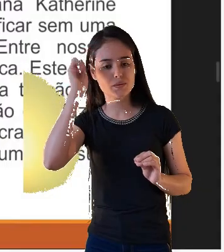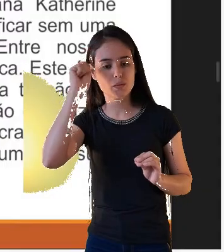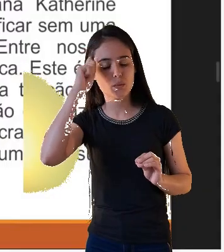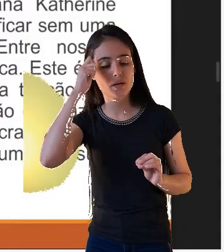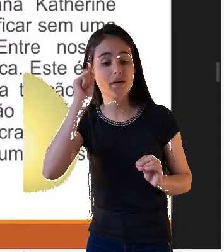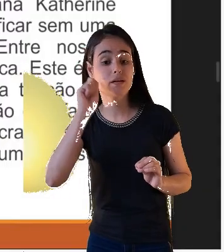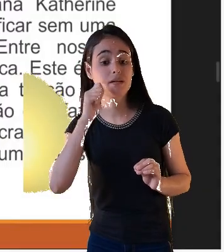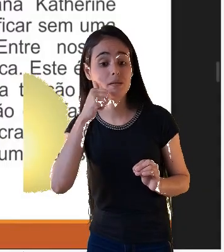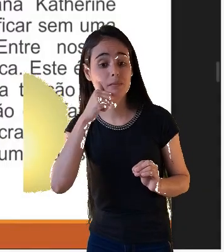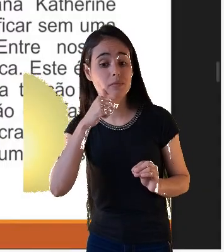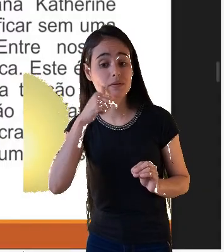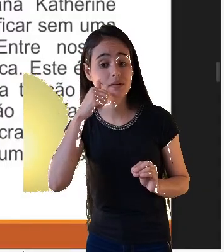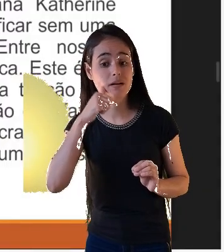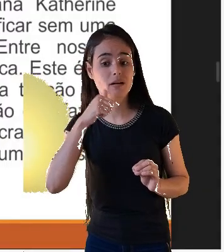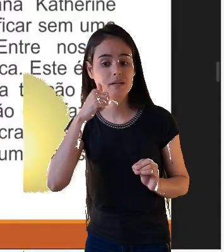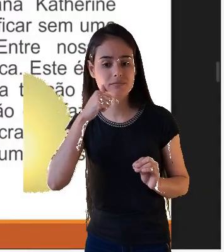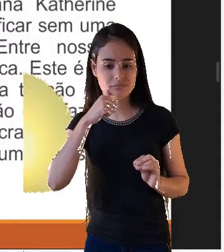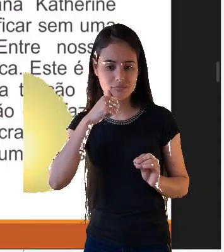a artista